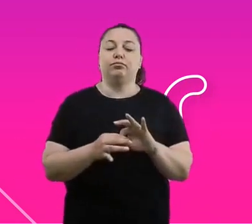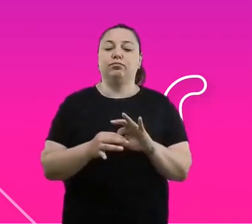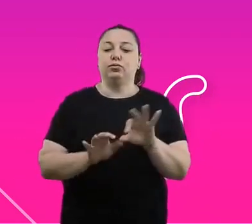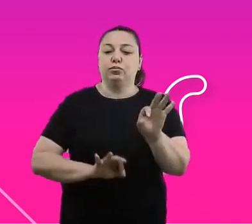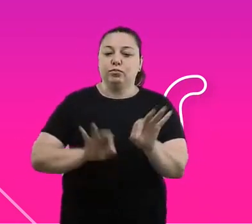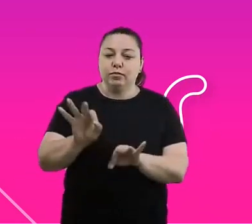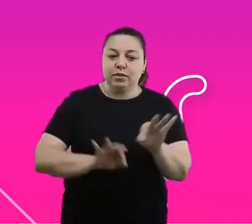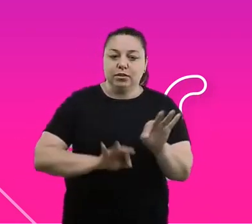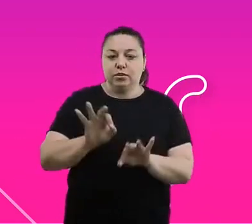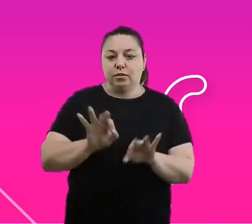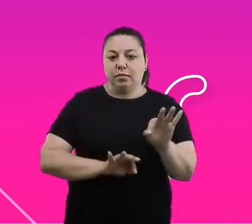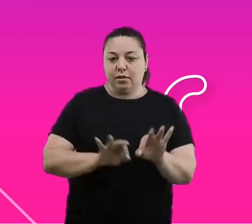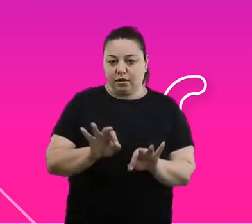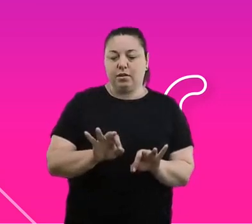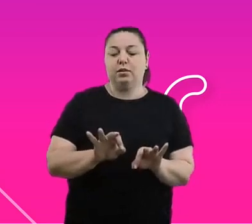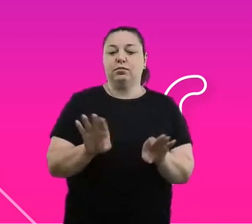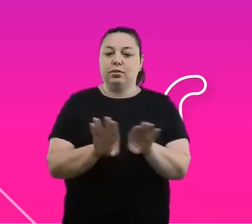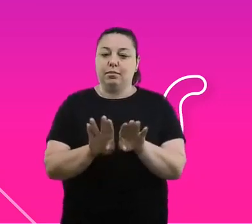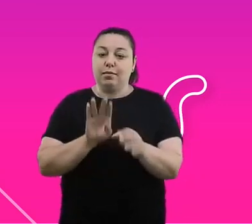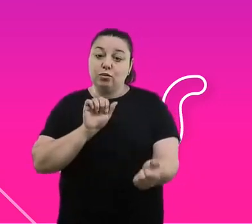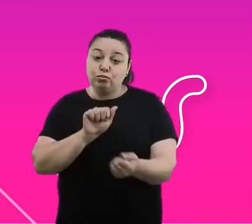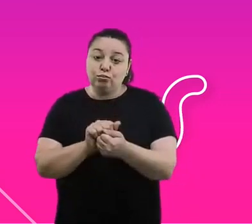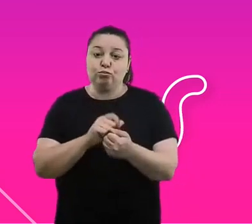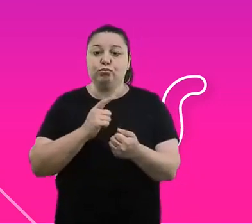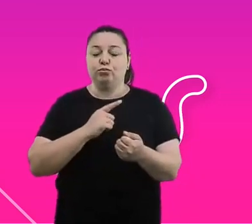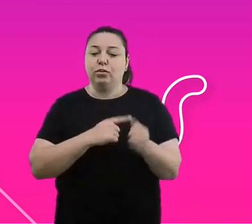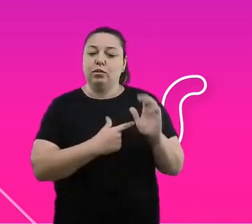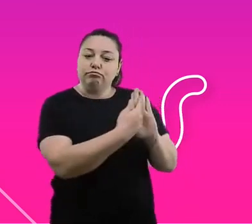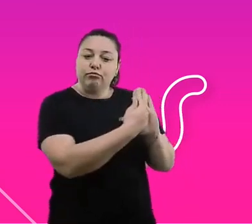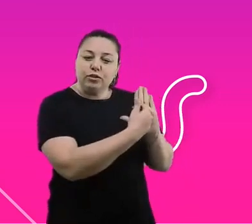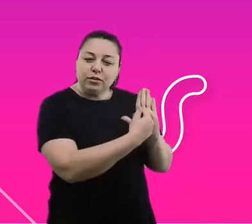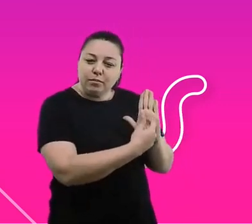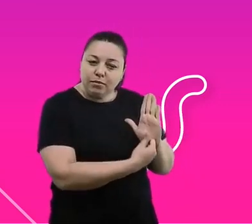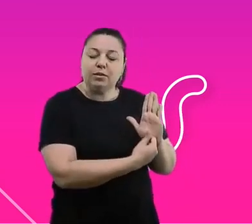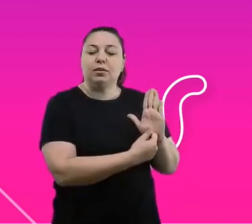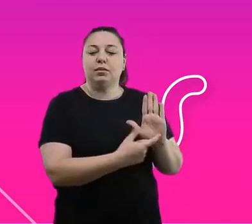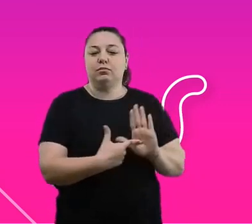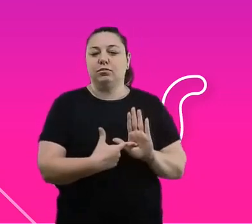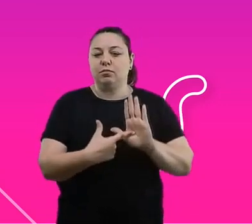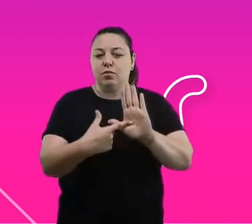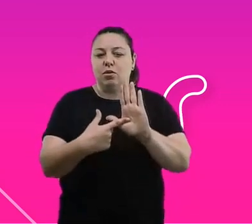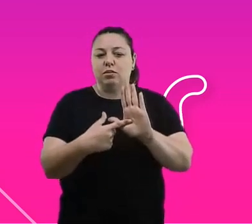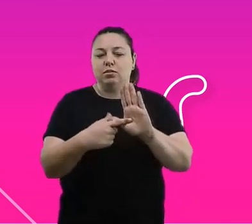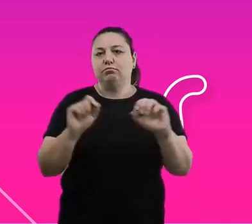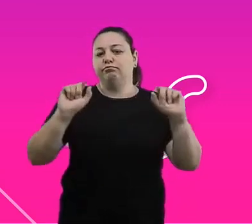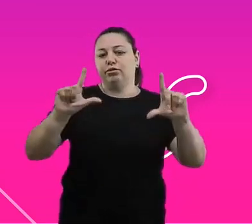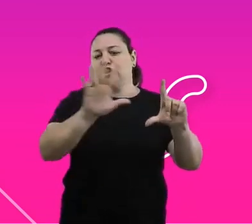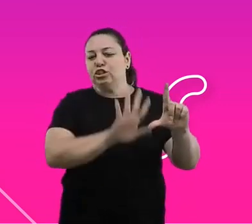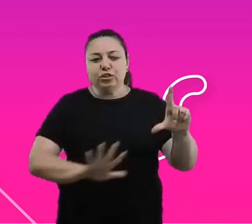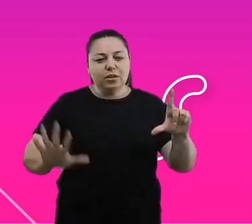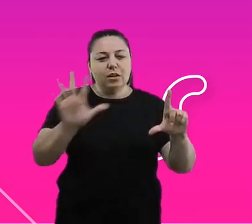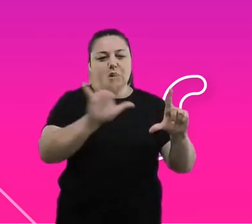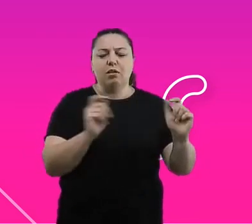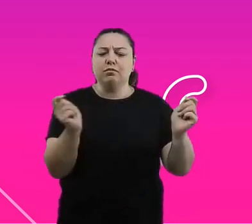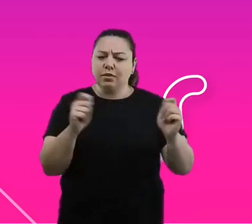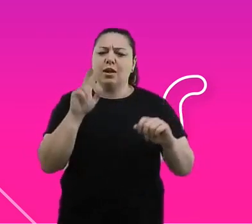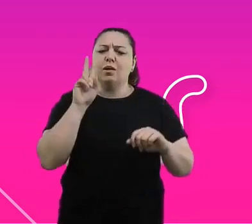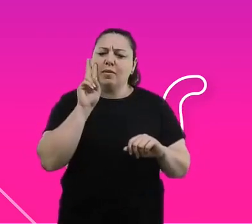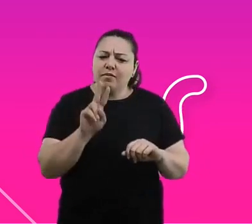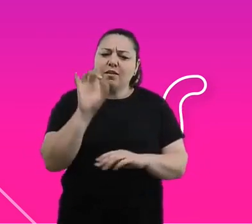o orçamento que ficou disponibilizado. Na tela geral, a gente consegue ver cada ação, consegue ver o